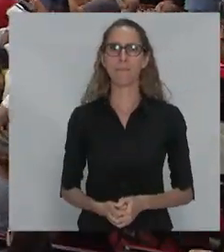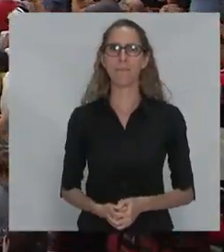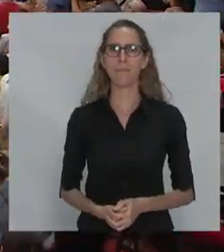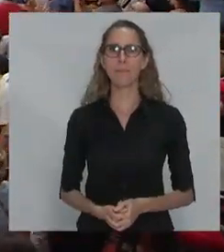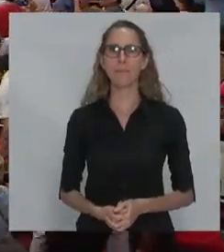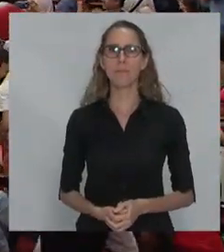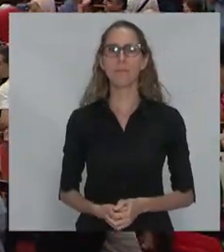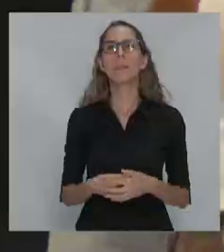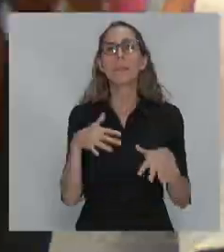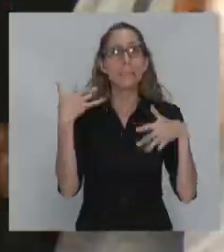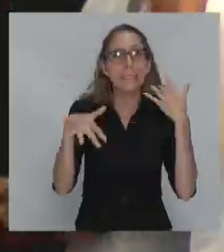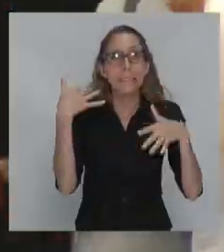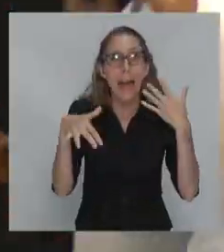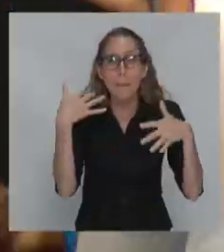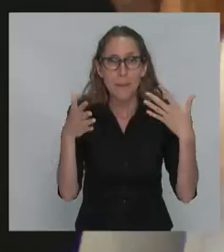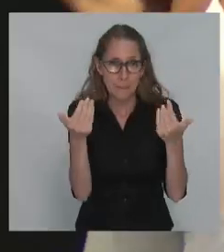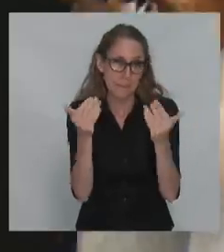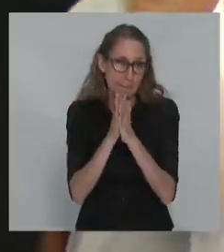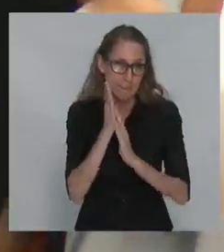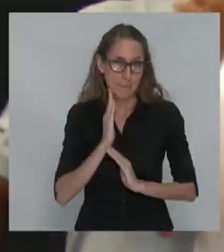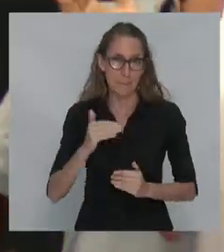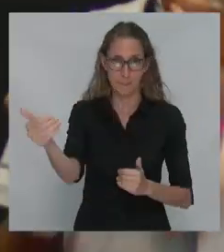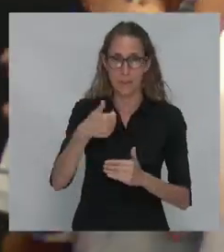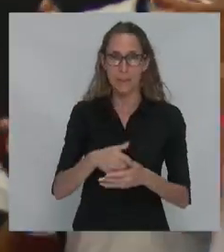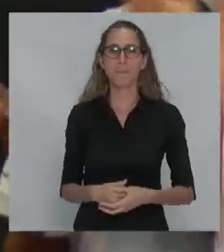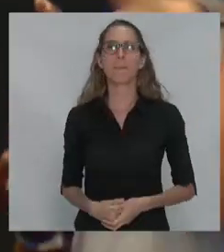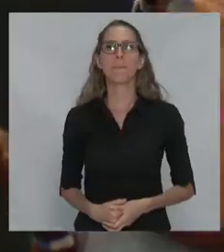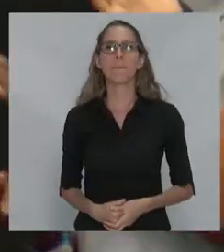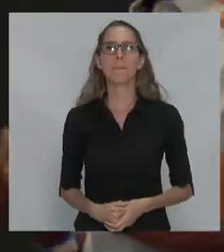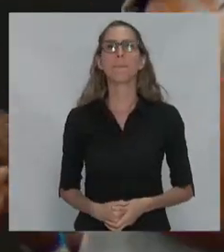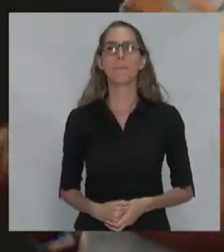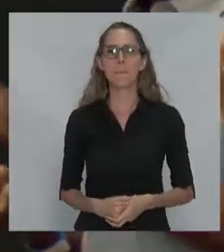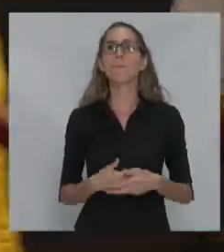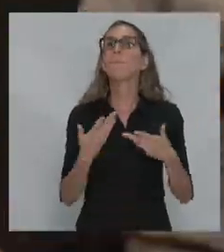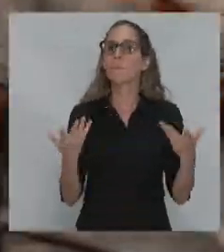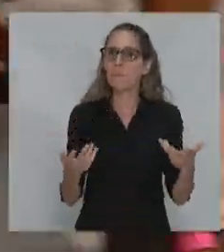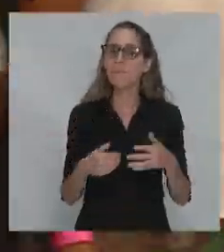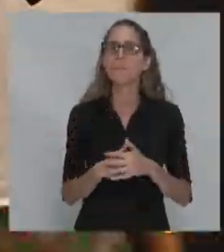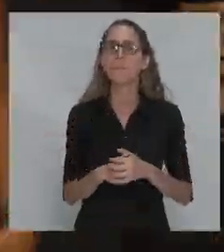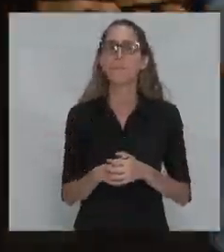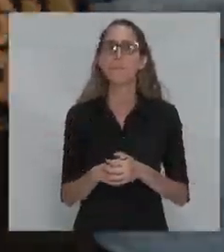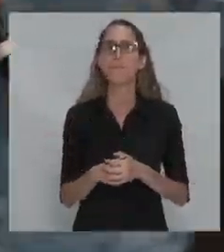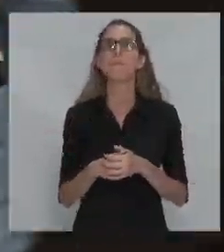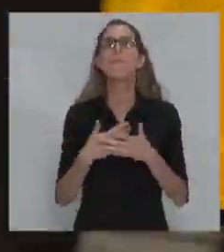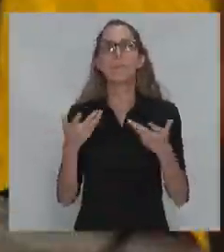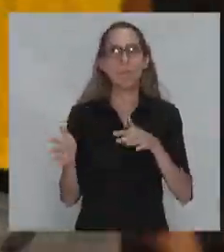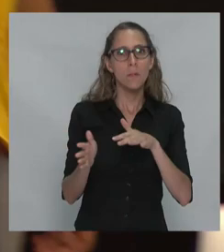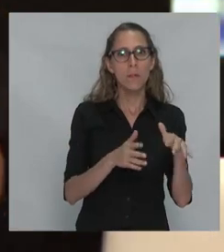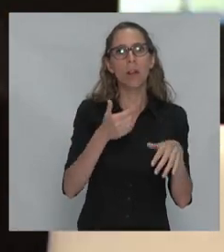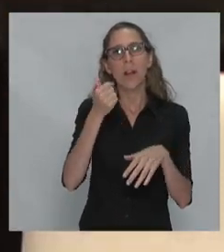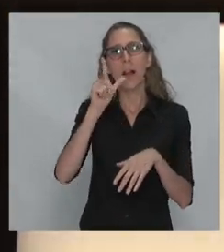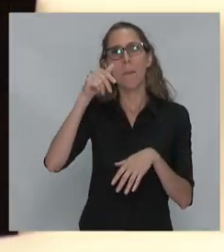Jogo rápido, como dizemos no Brasil. Enquanto vamos subindo, Palmares, essa